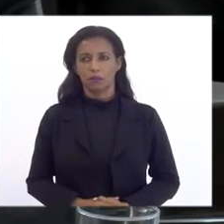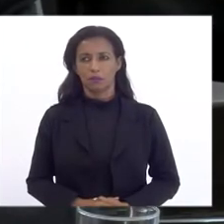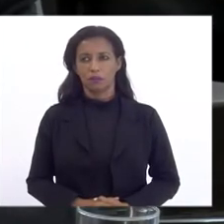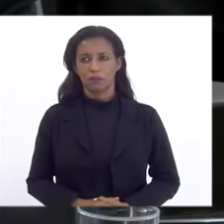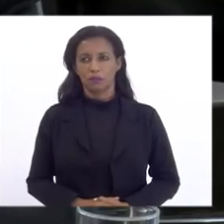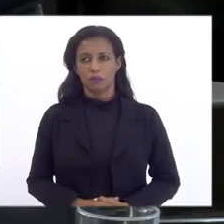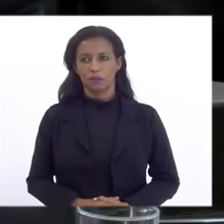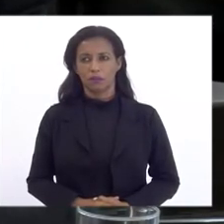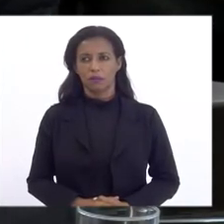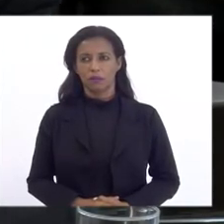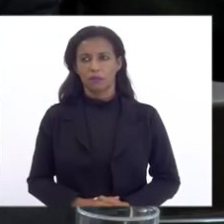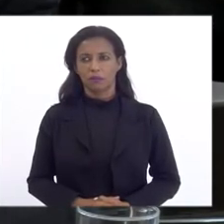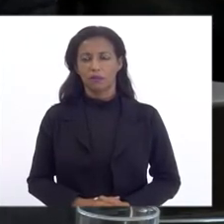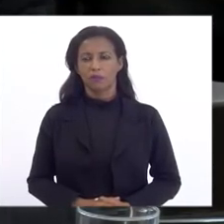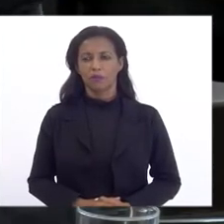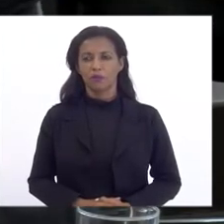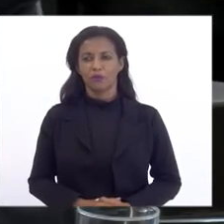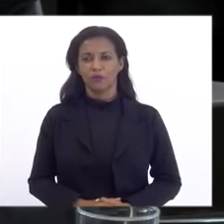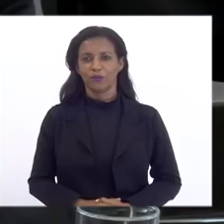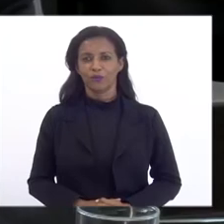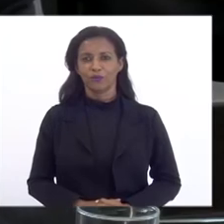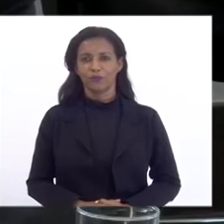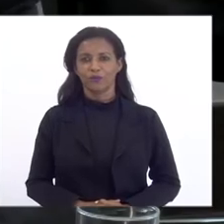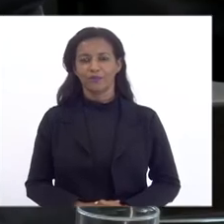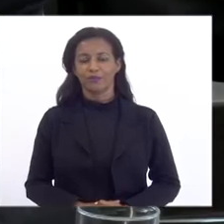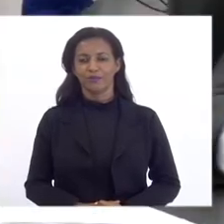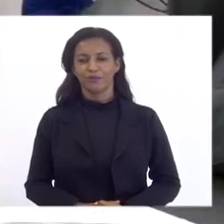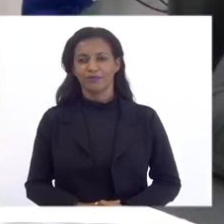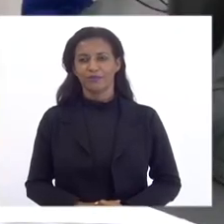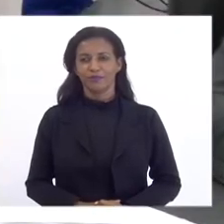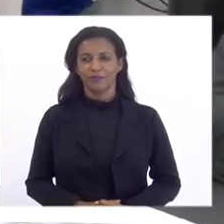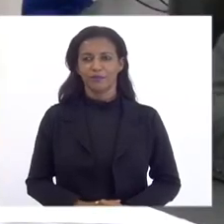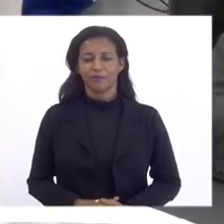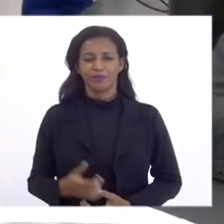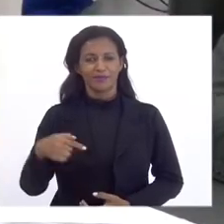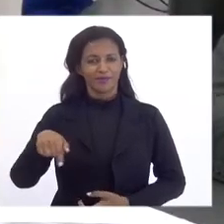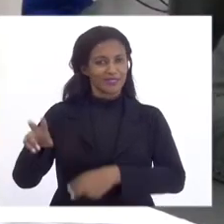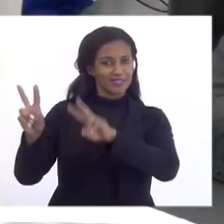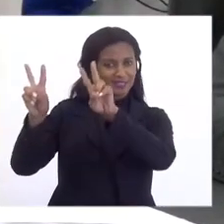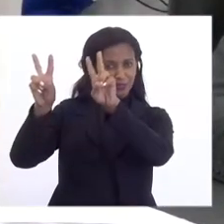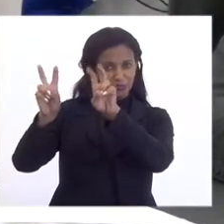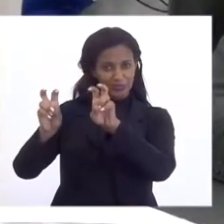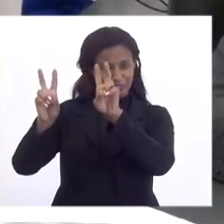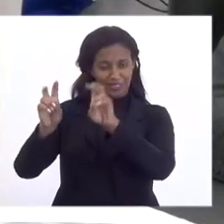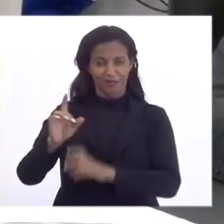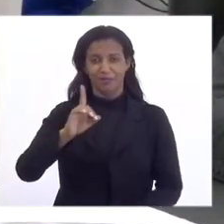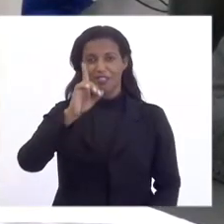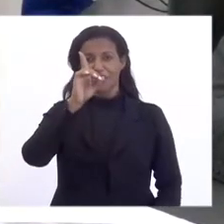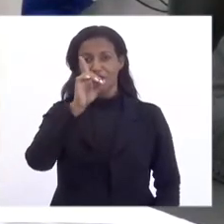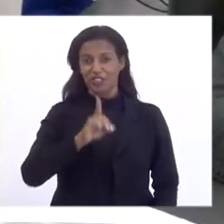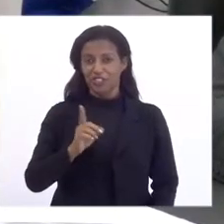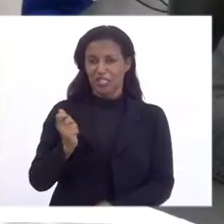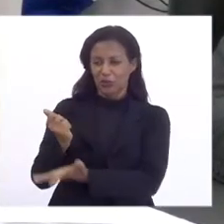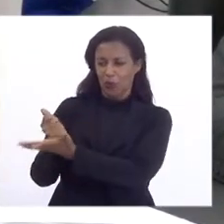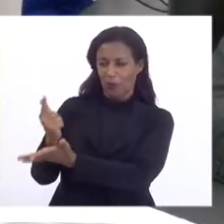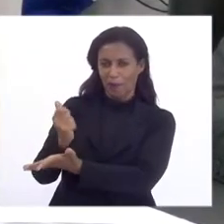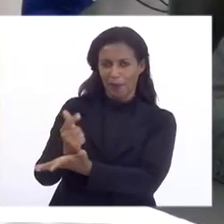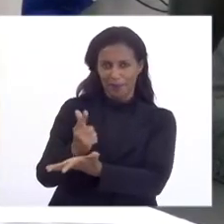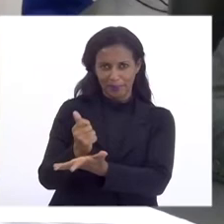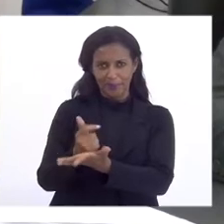Talvez eu tenha até tido outro. Aliás, deputado Luiz Paulo, esse é um tema no direito do consumidor